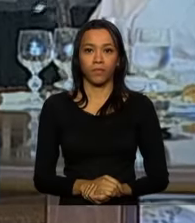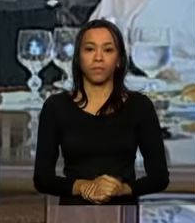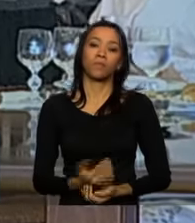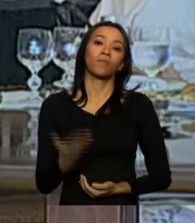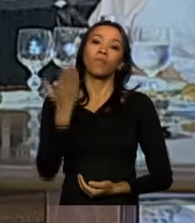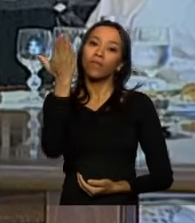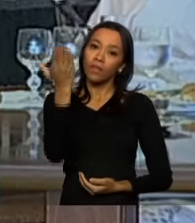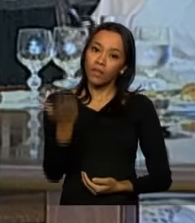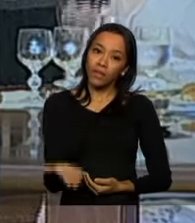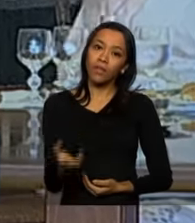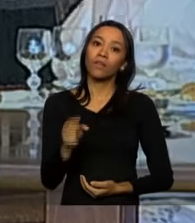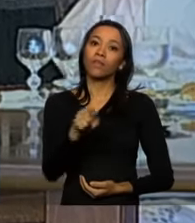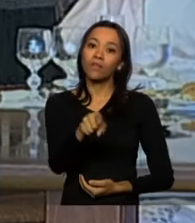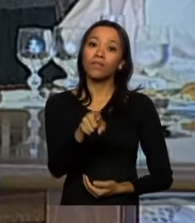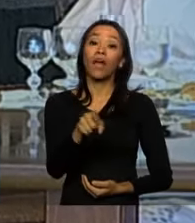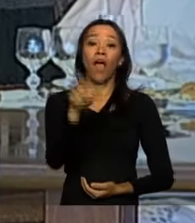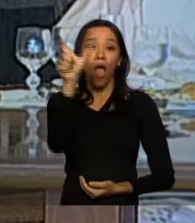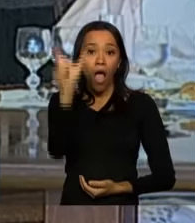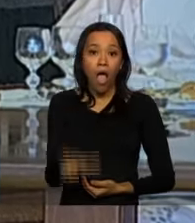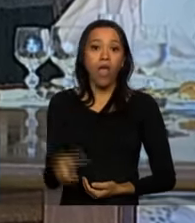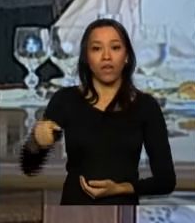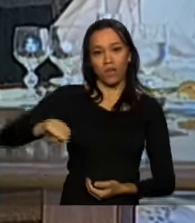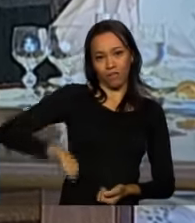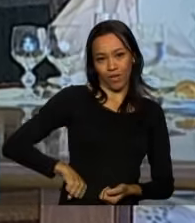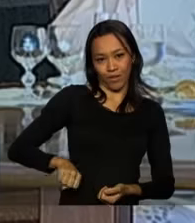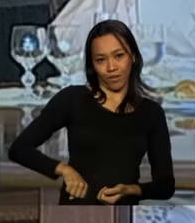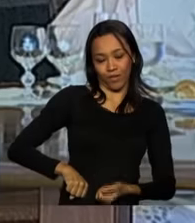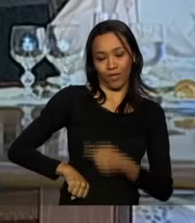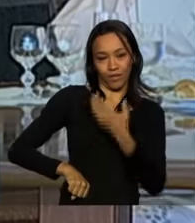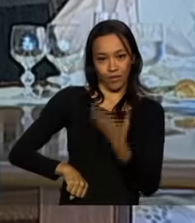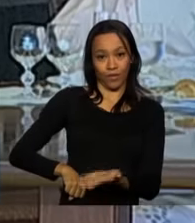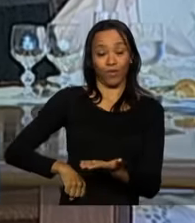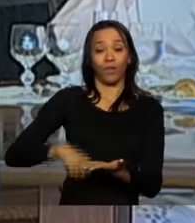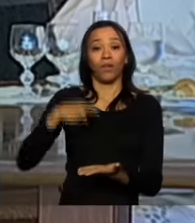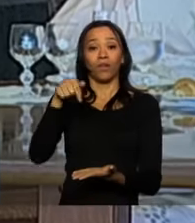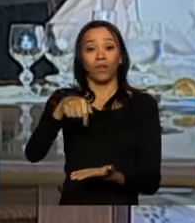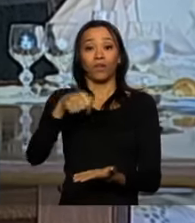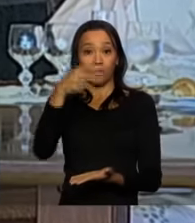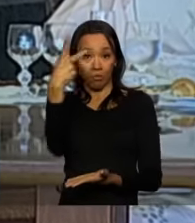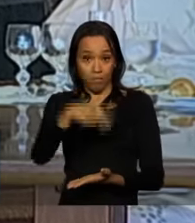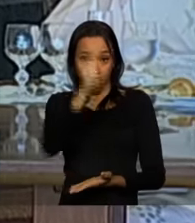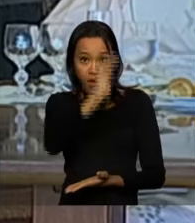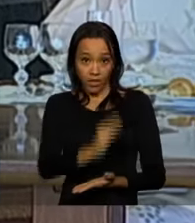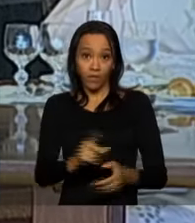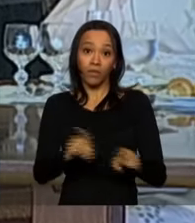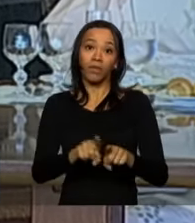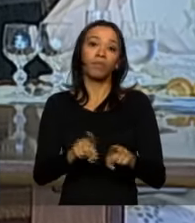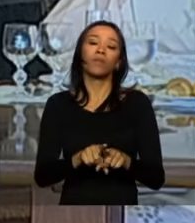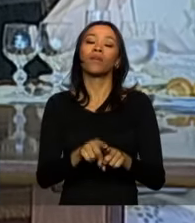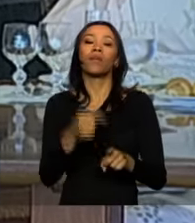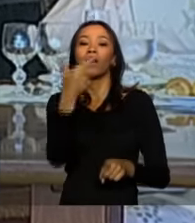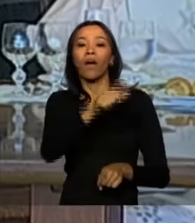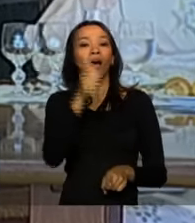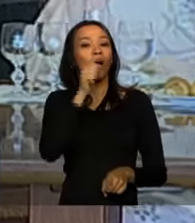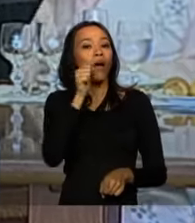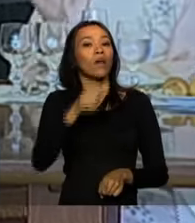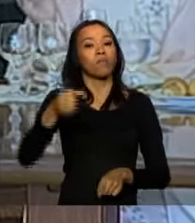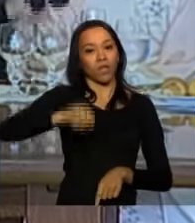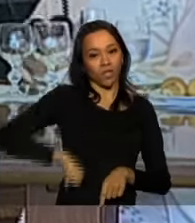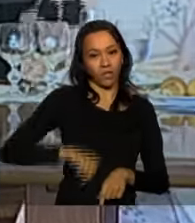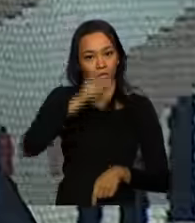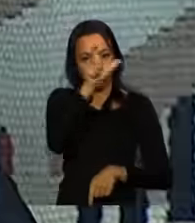senhor Kunio Umeda, embaixador do Japão no Brasil, e senhora embaixatriz Keiko Umeda,